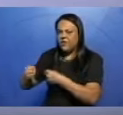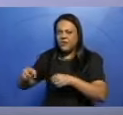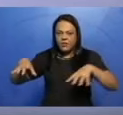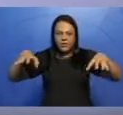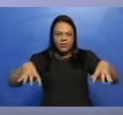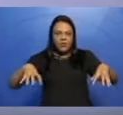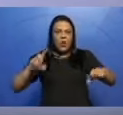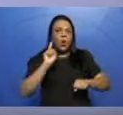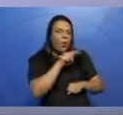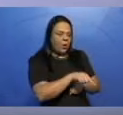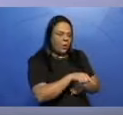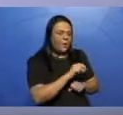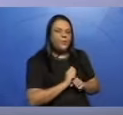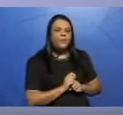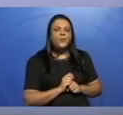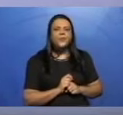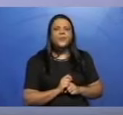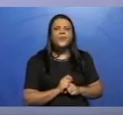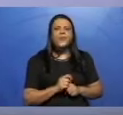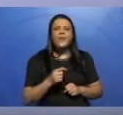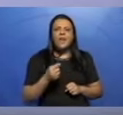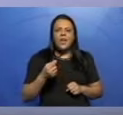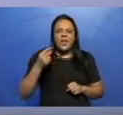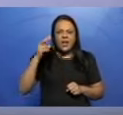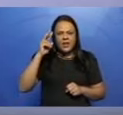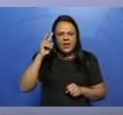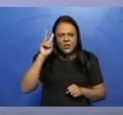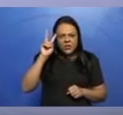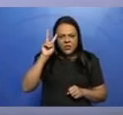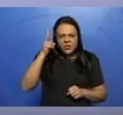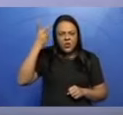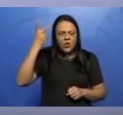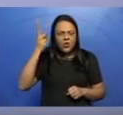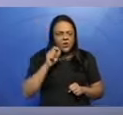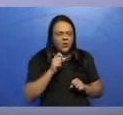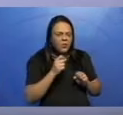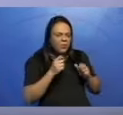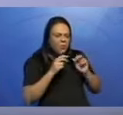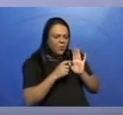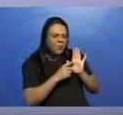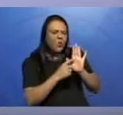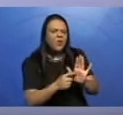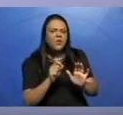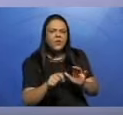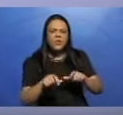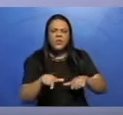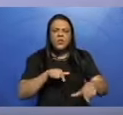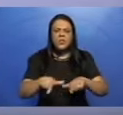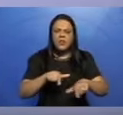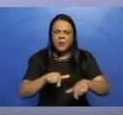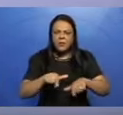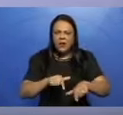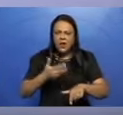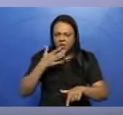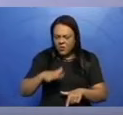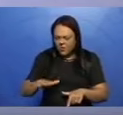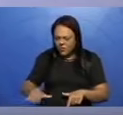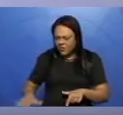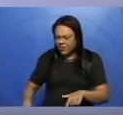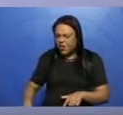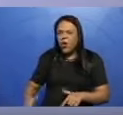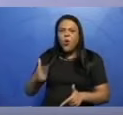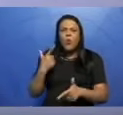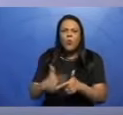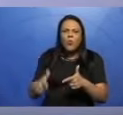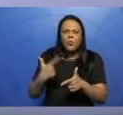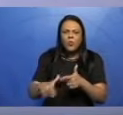vamos ao primeiro. Os relatos históricos nos fazem crer que o trabalho infantil foi uma prática